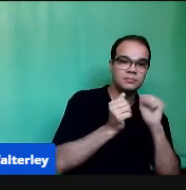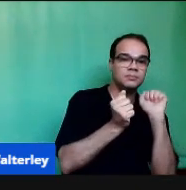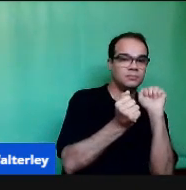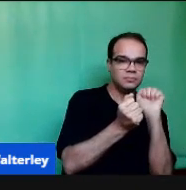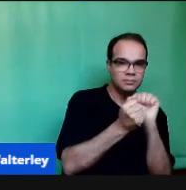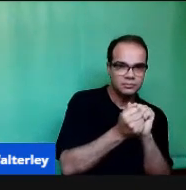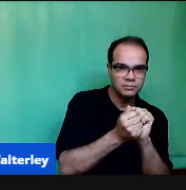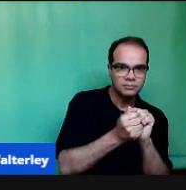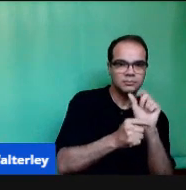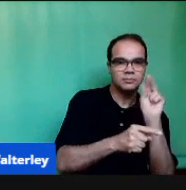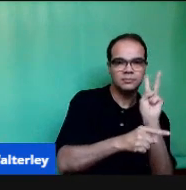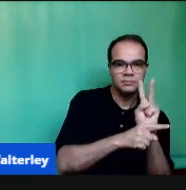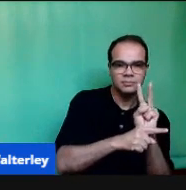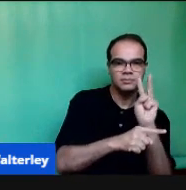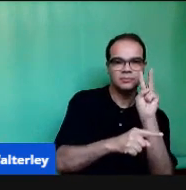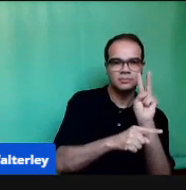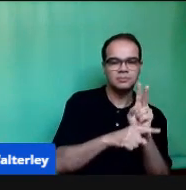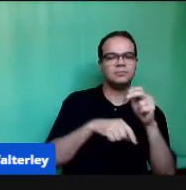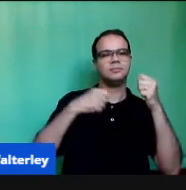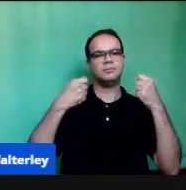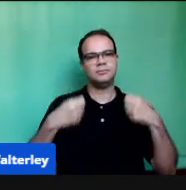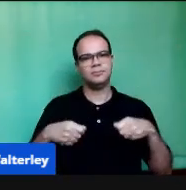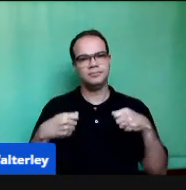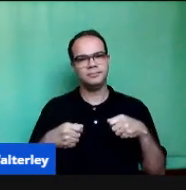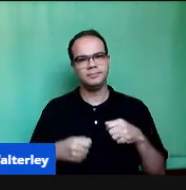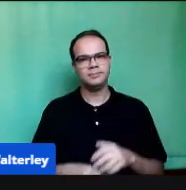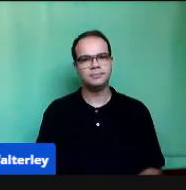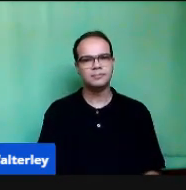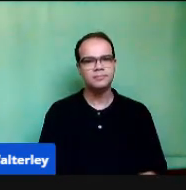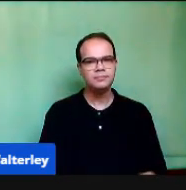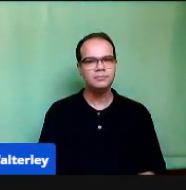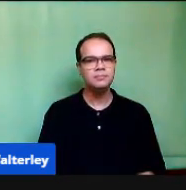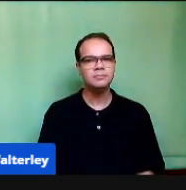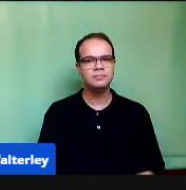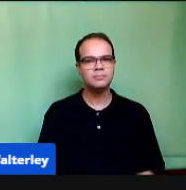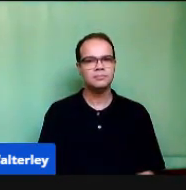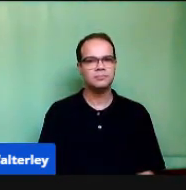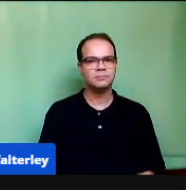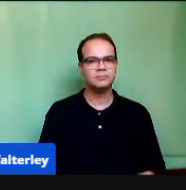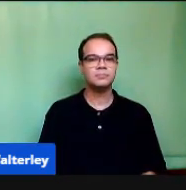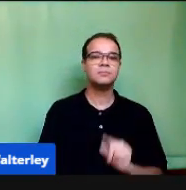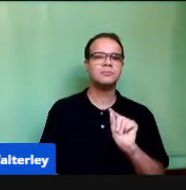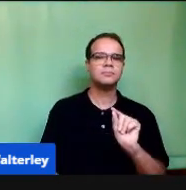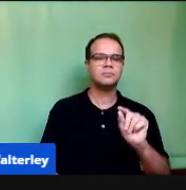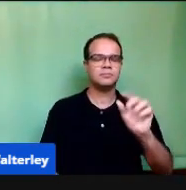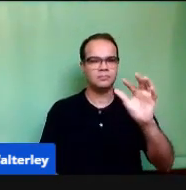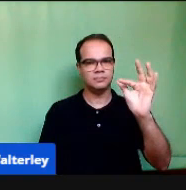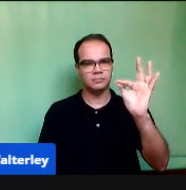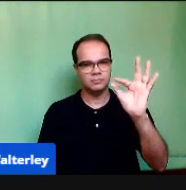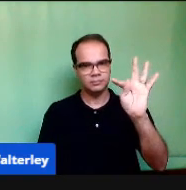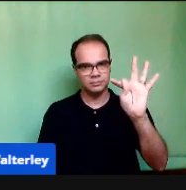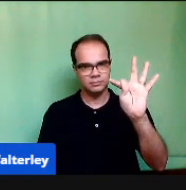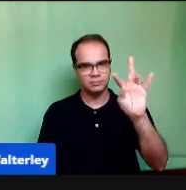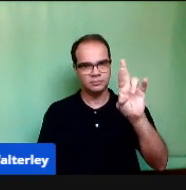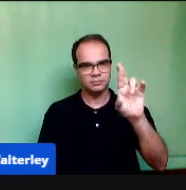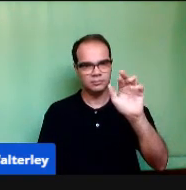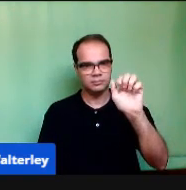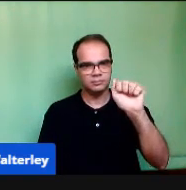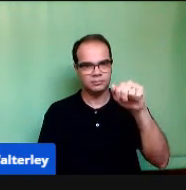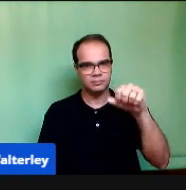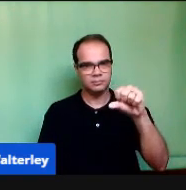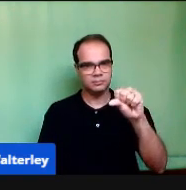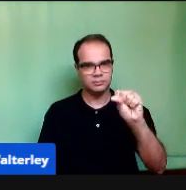pessoas LGBTs. Quando eu falo em pessoas trans, eu preciso falar do nome social. Nome social,